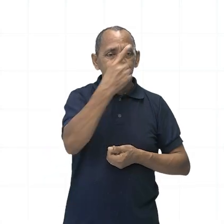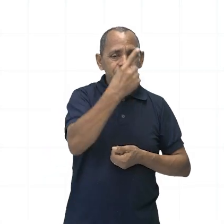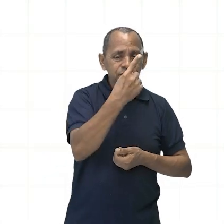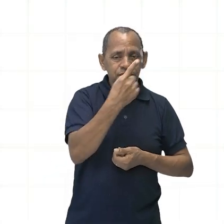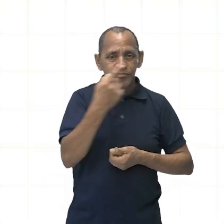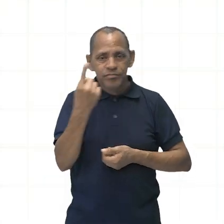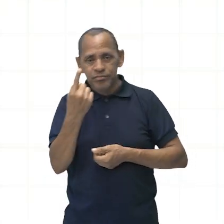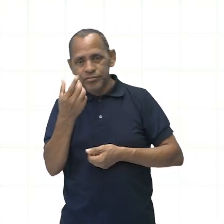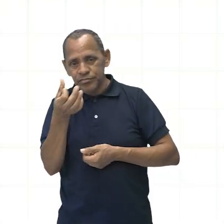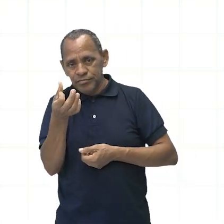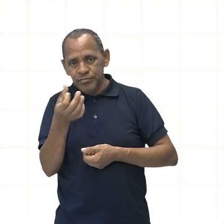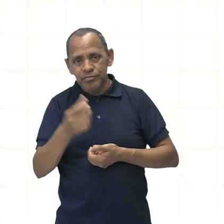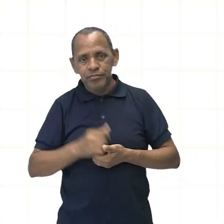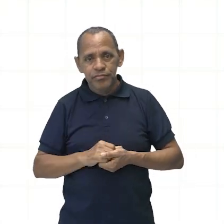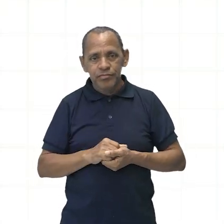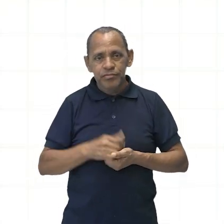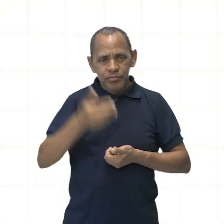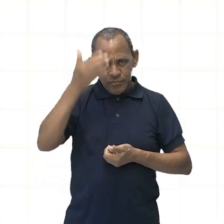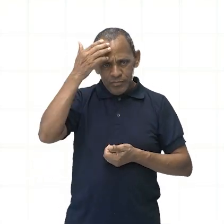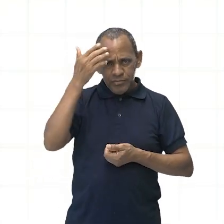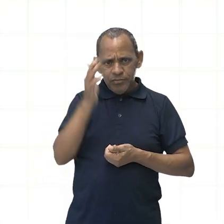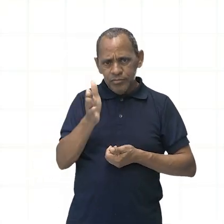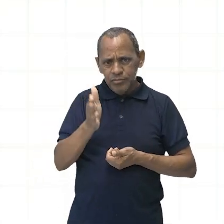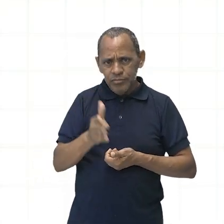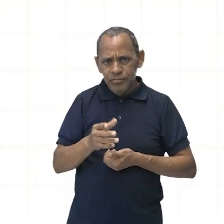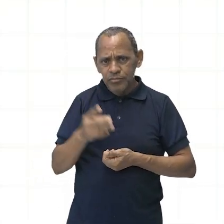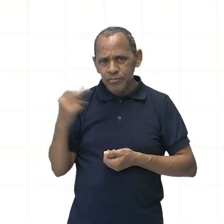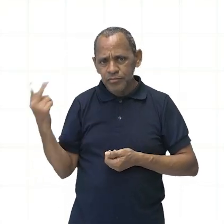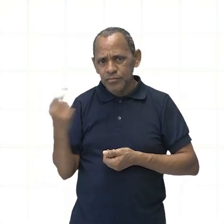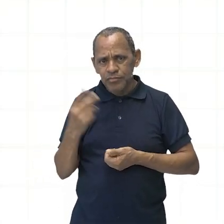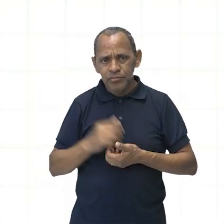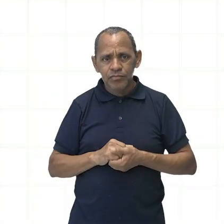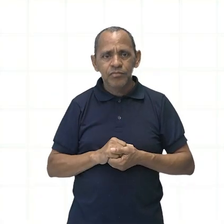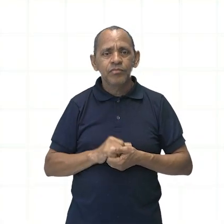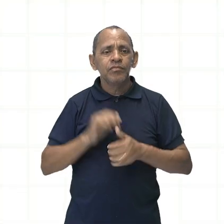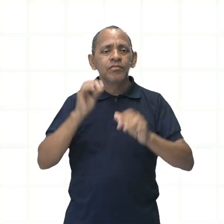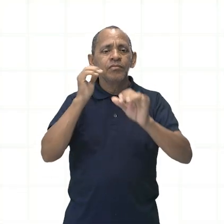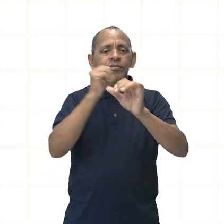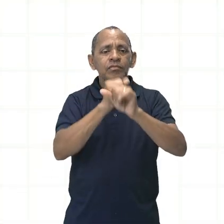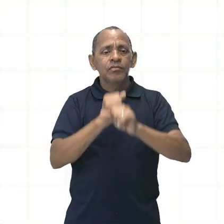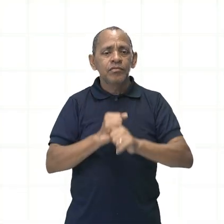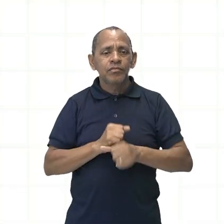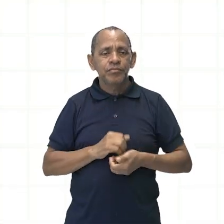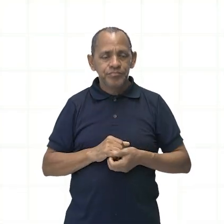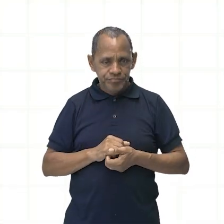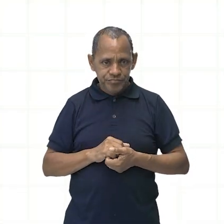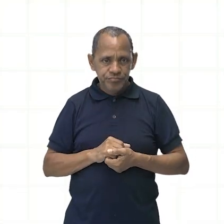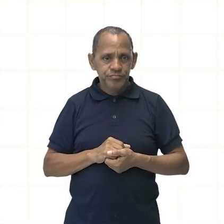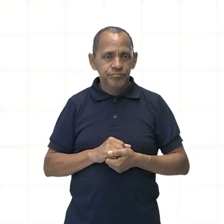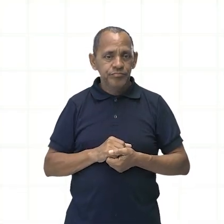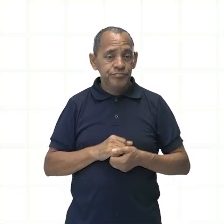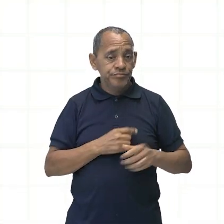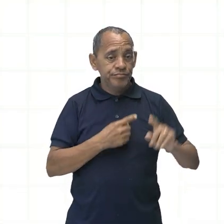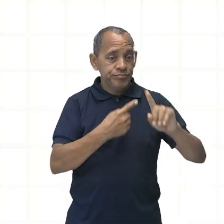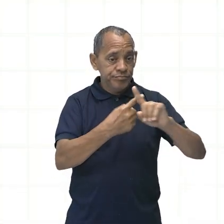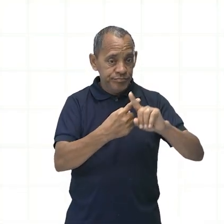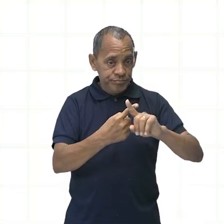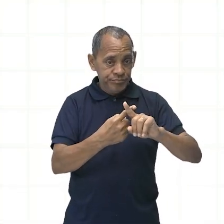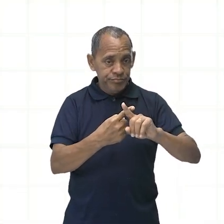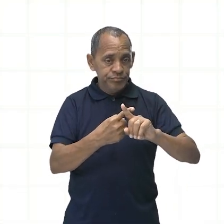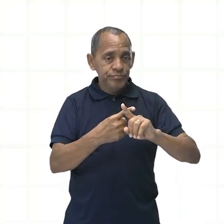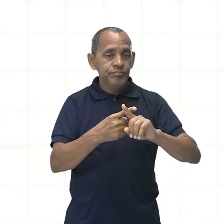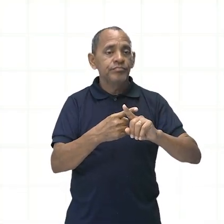descritos, 1 e 16. Então, nós já sabemos que o valor para calcular nós multiplicamos a